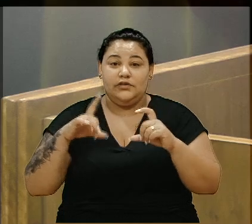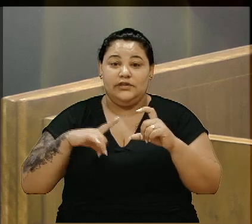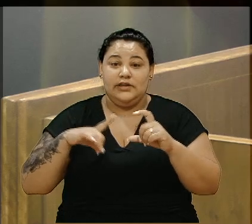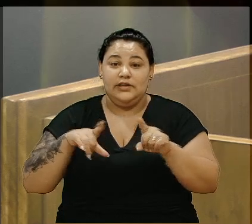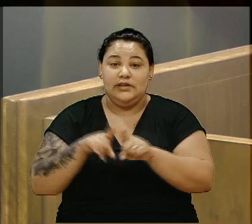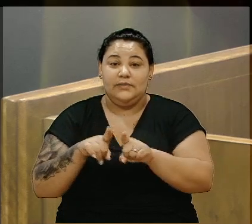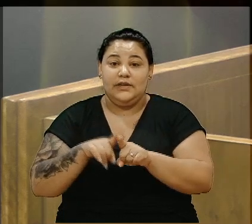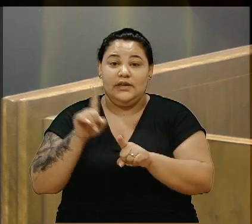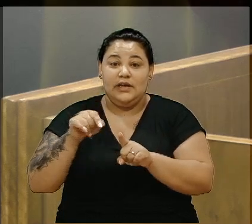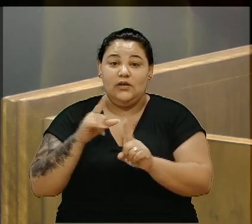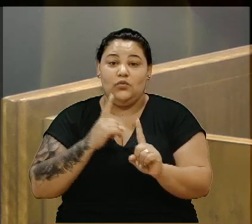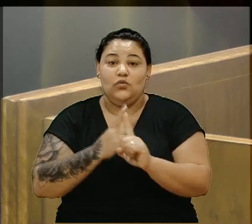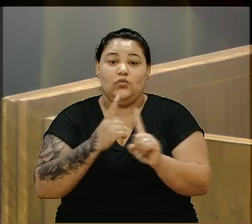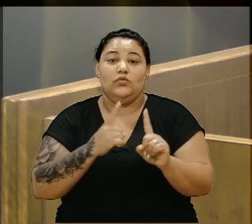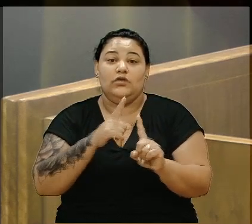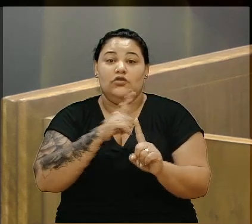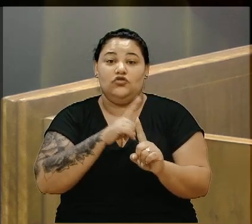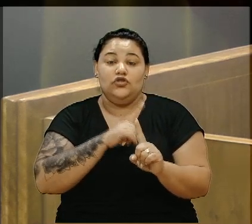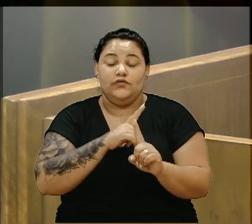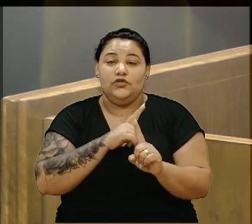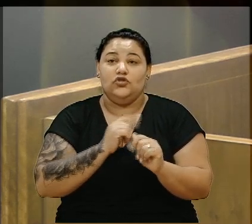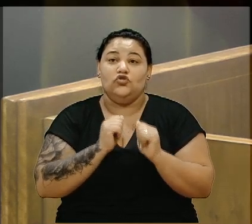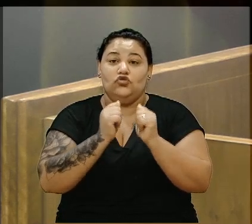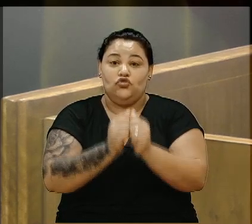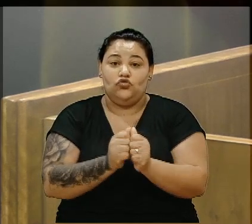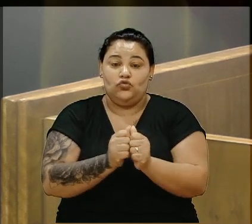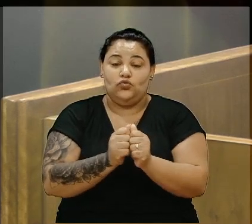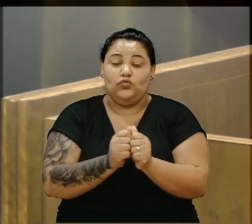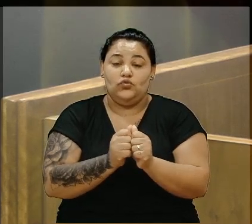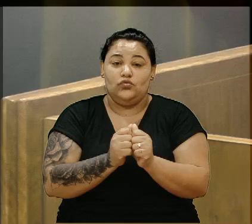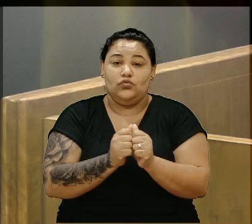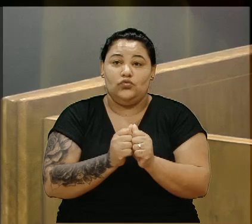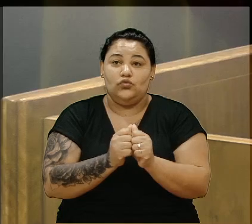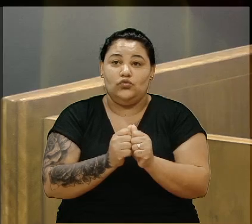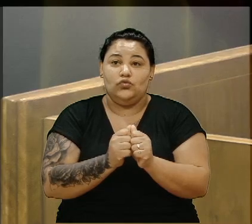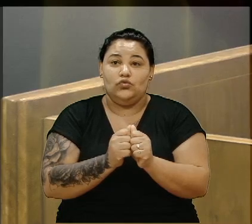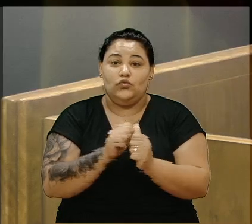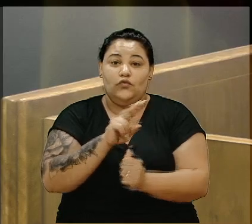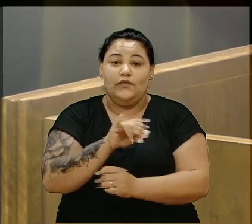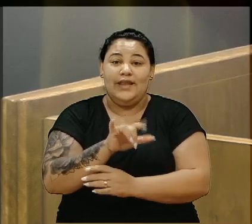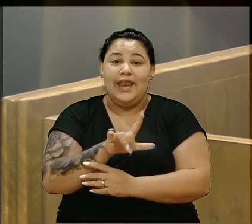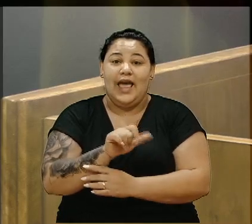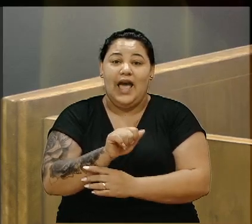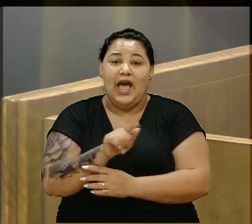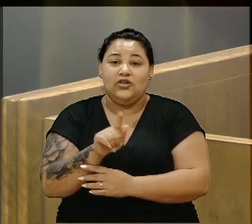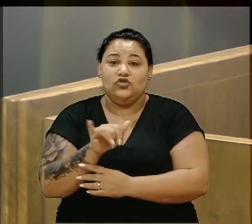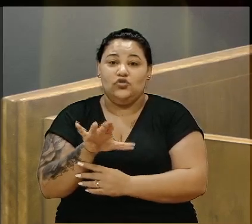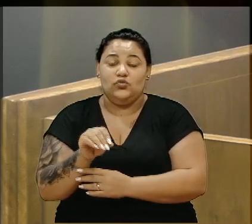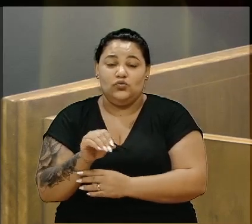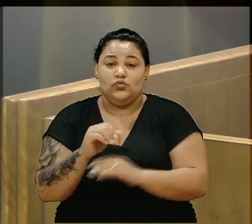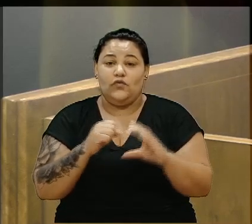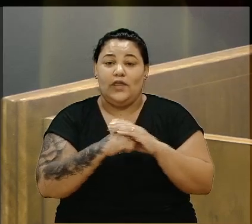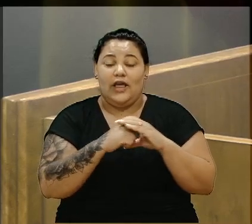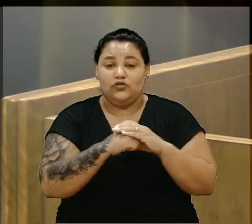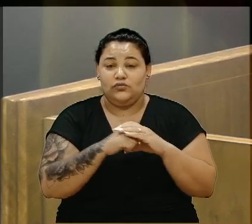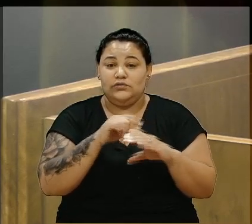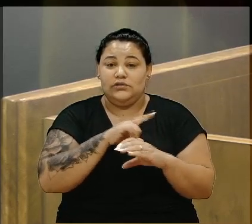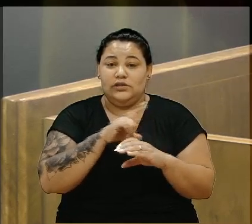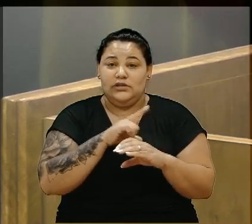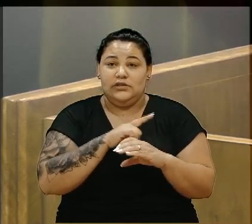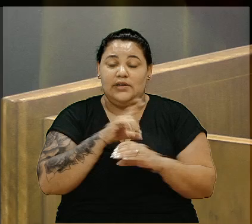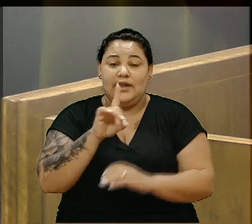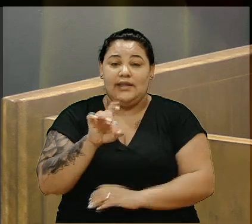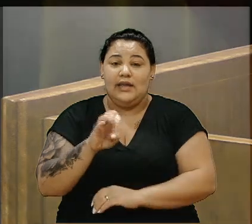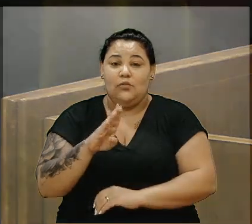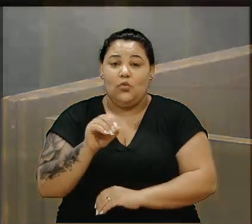que eu tive com o superintendente do Világio Caxias. Está ali o David, a Débora também conosco